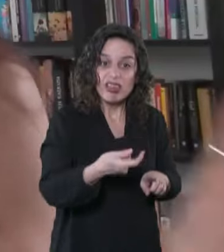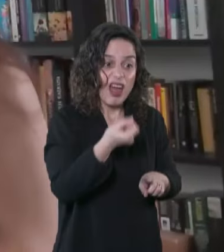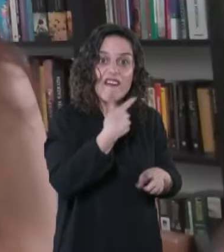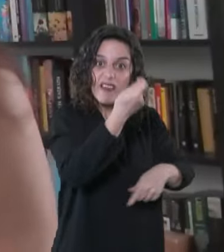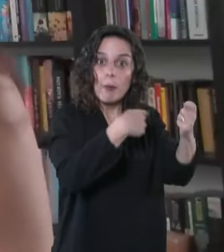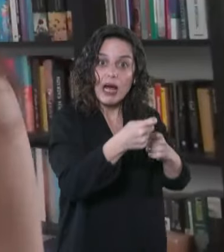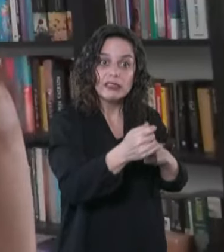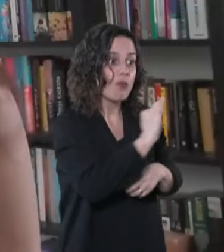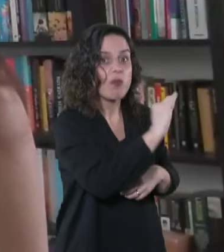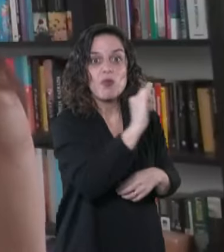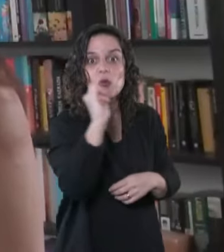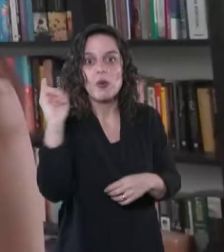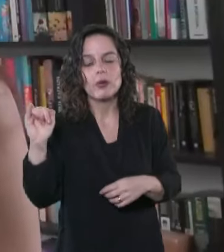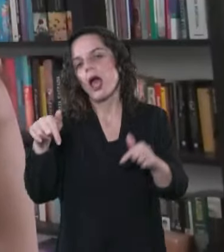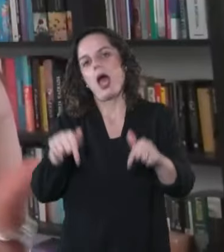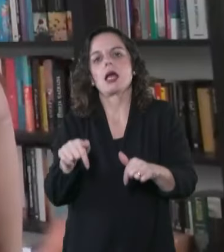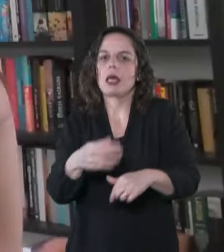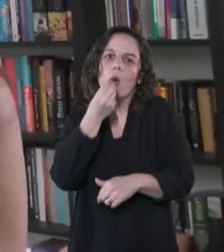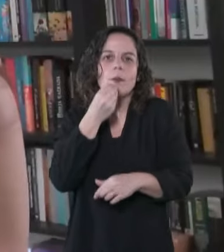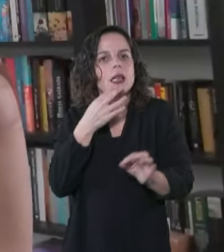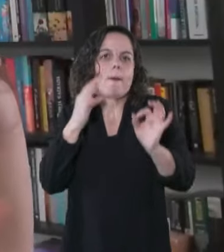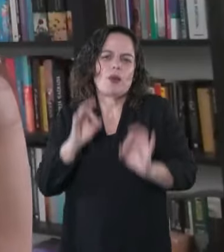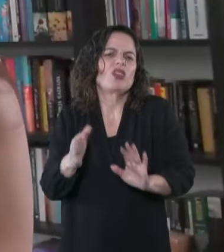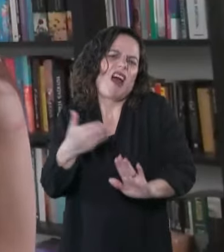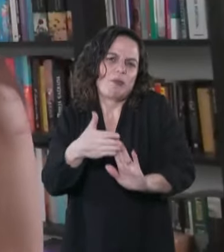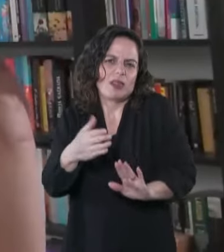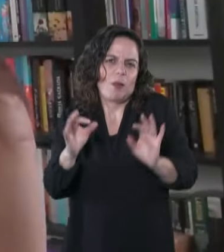Pronto, aqui existem fast food e eles